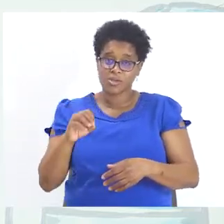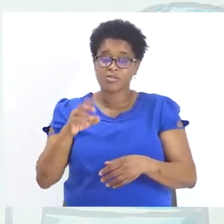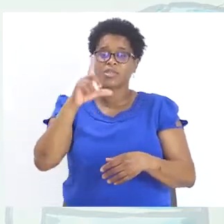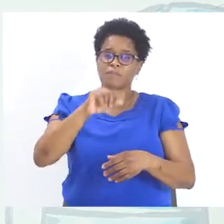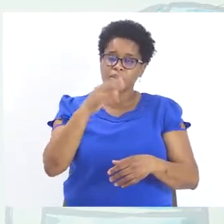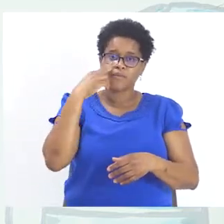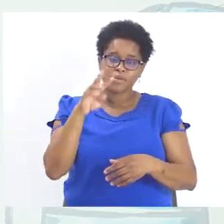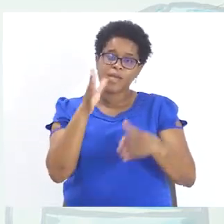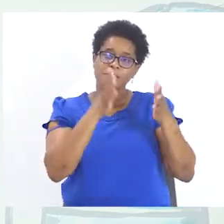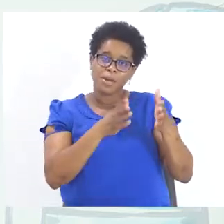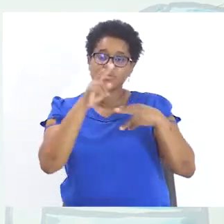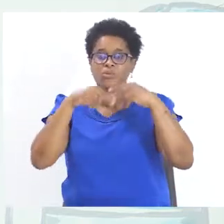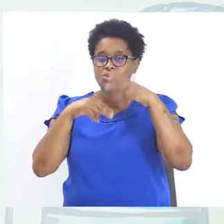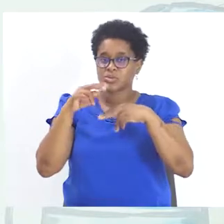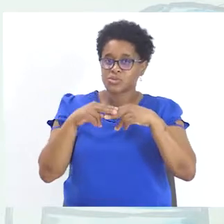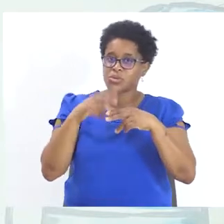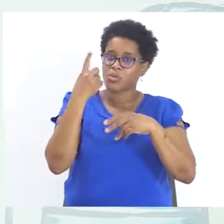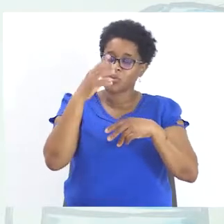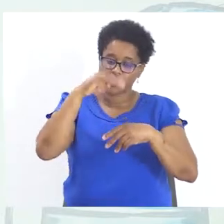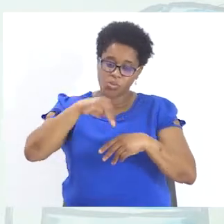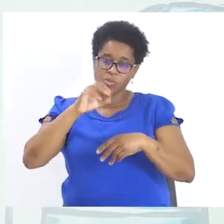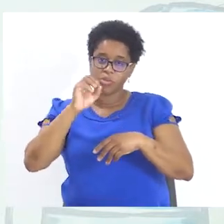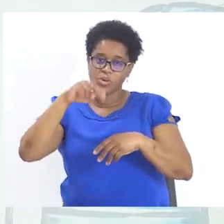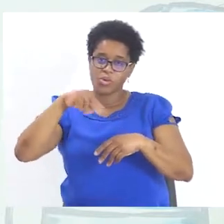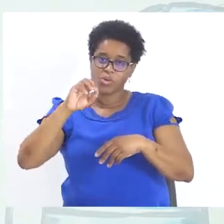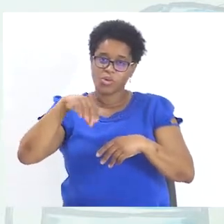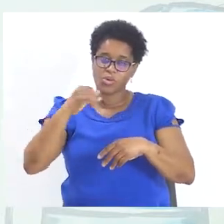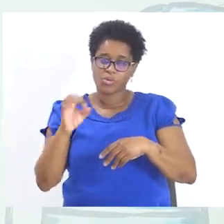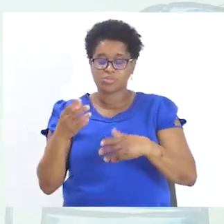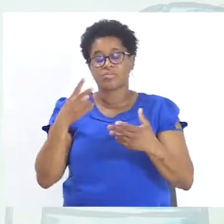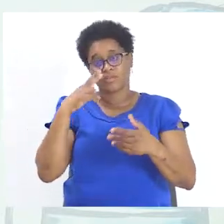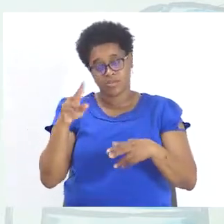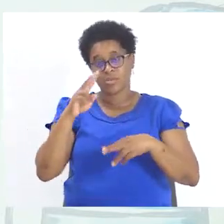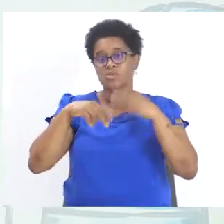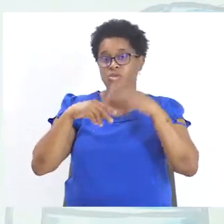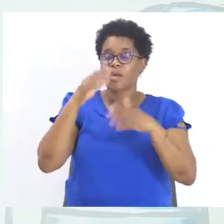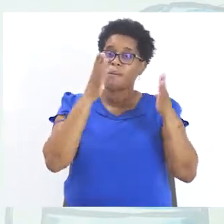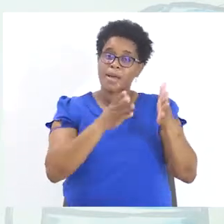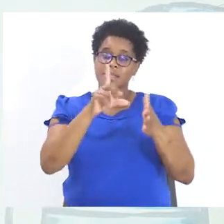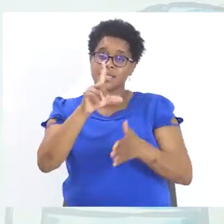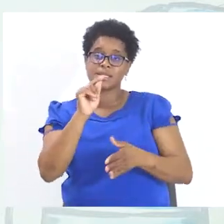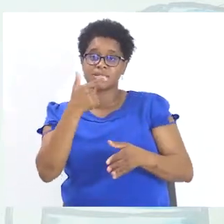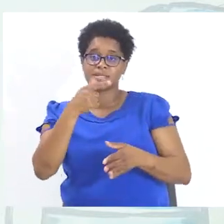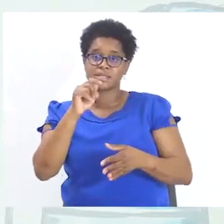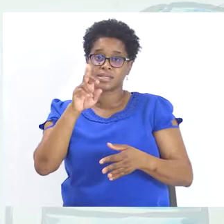vimos as partes que constituem o monômio. Vimos que o monômio é constituído por parte